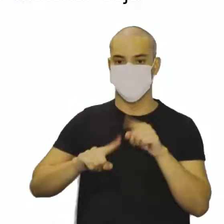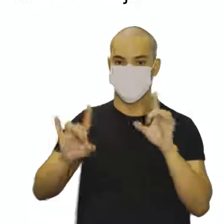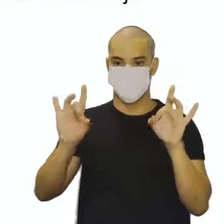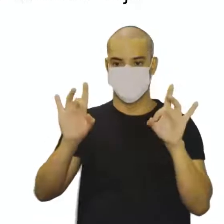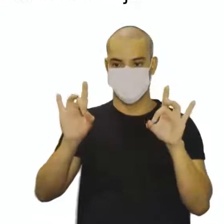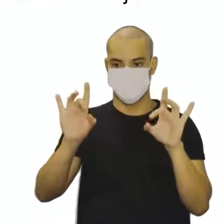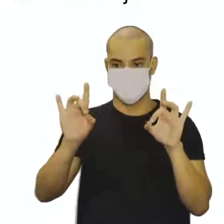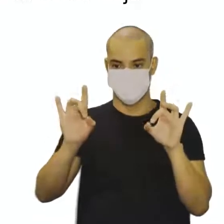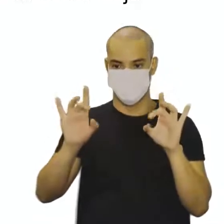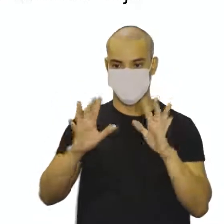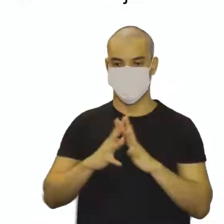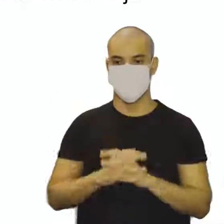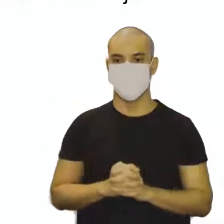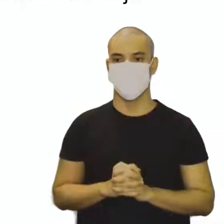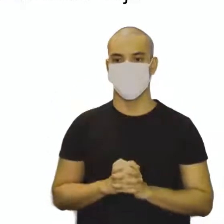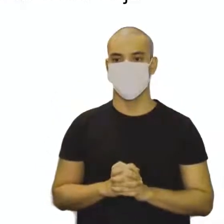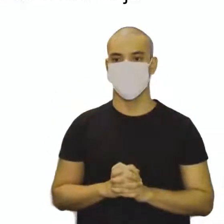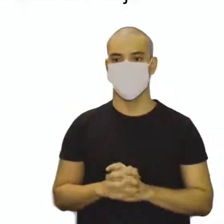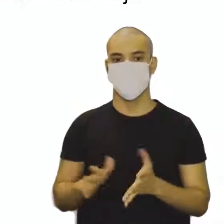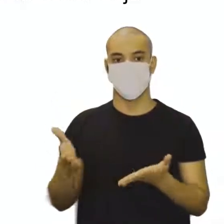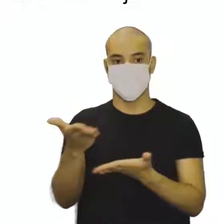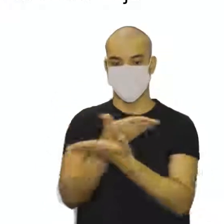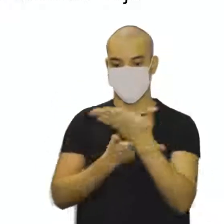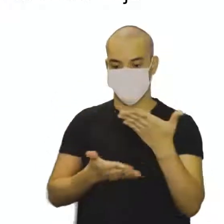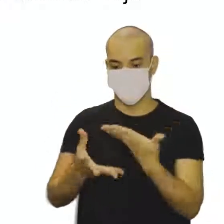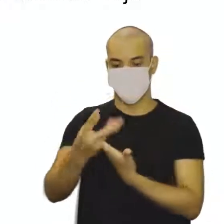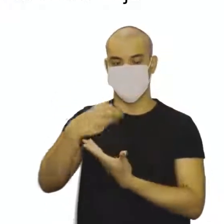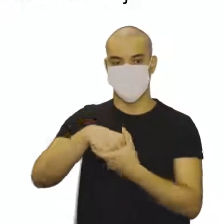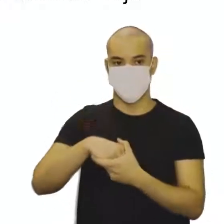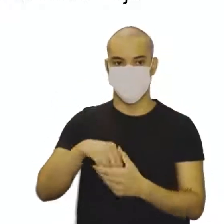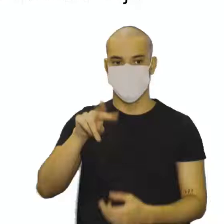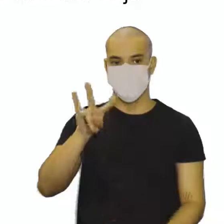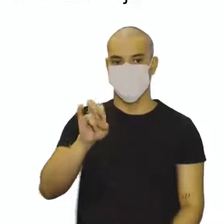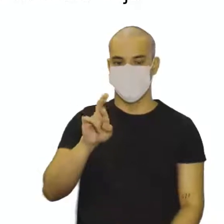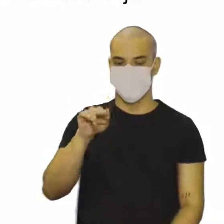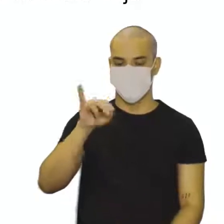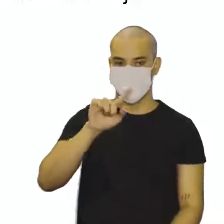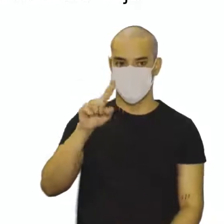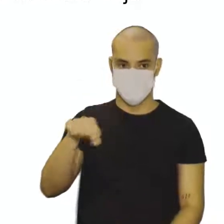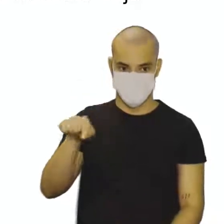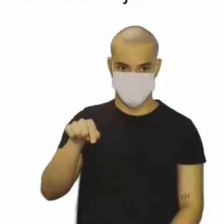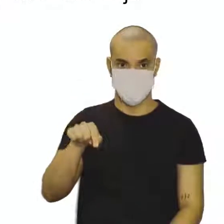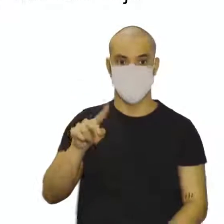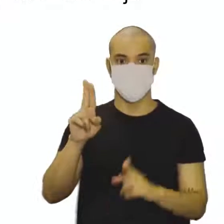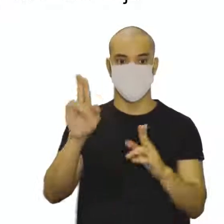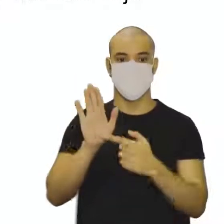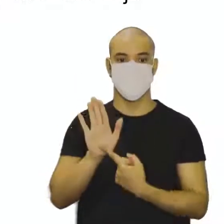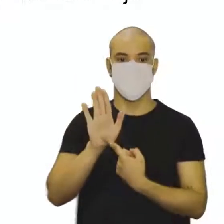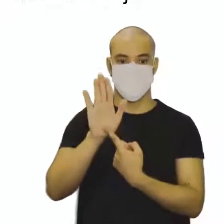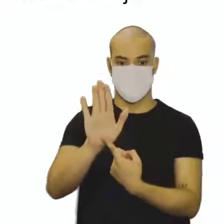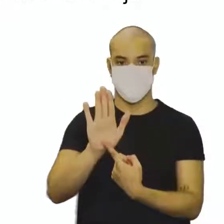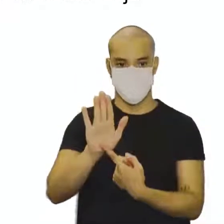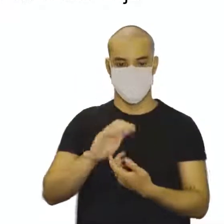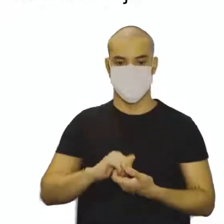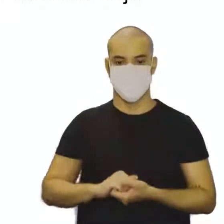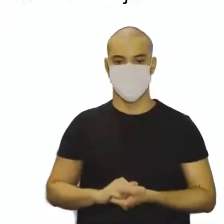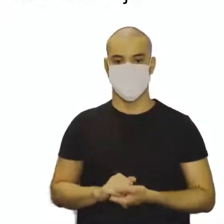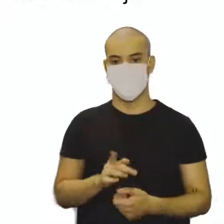específico aqui, ok? Envolvidas por verniz isolante, como mostra aqui nessa